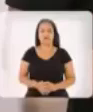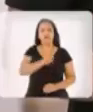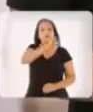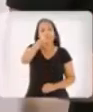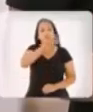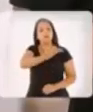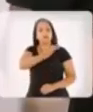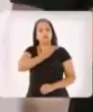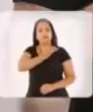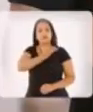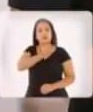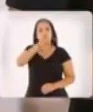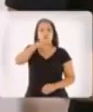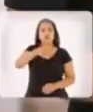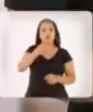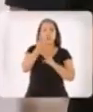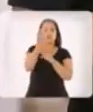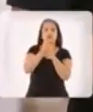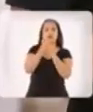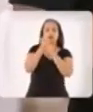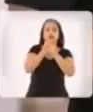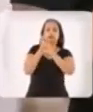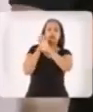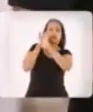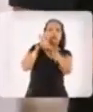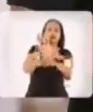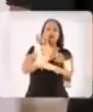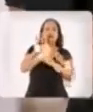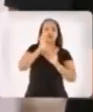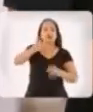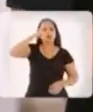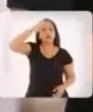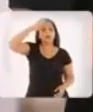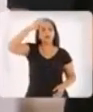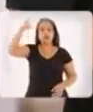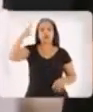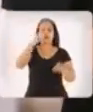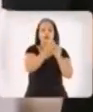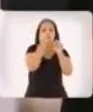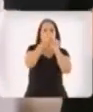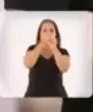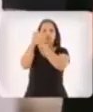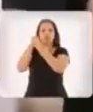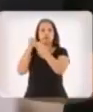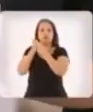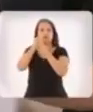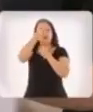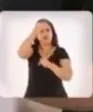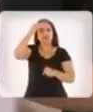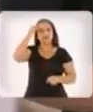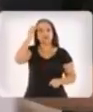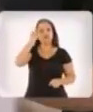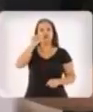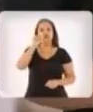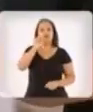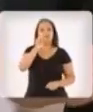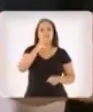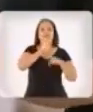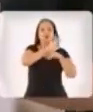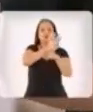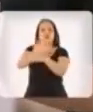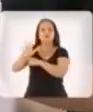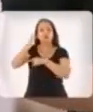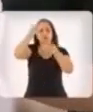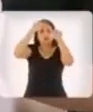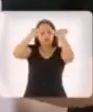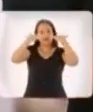Olá, amigos. Nos últimos 4 anos, a Prefeitura priorizou fazer obras e esqueceu da qualidade dos serviços públicos. A